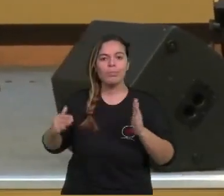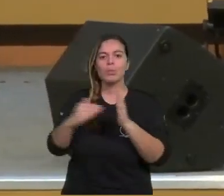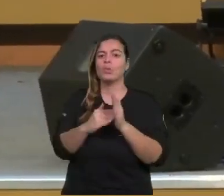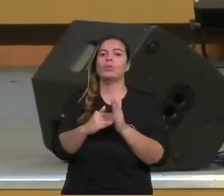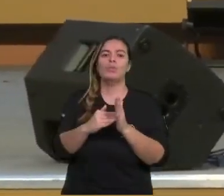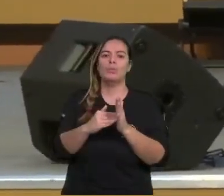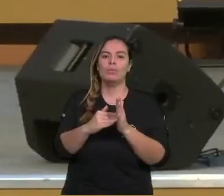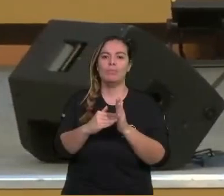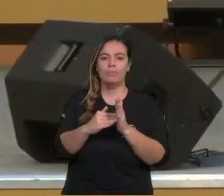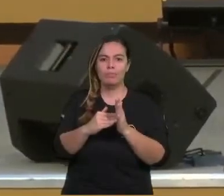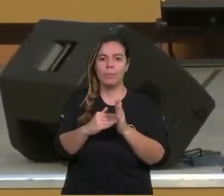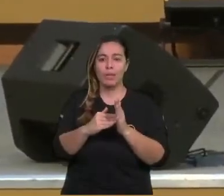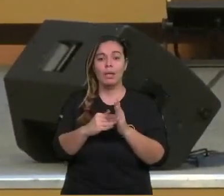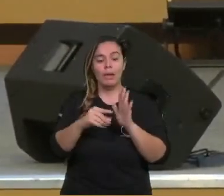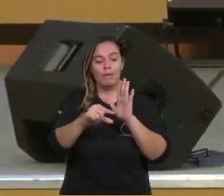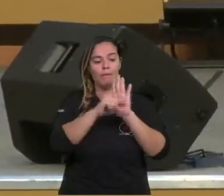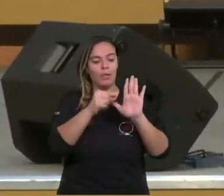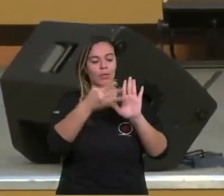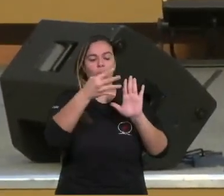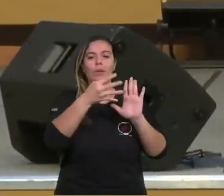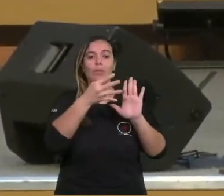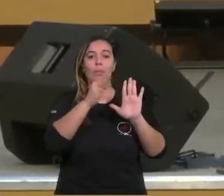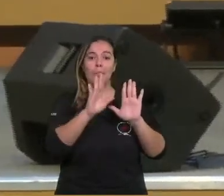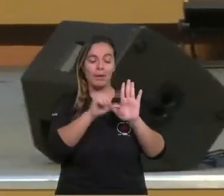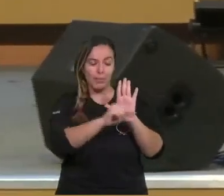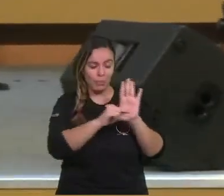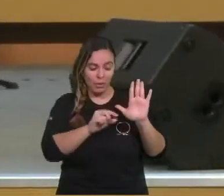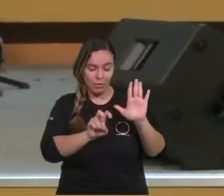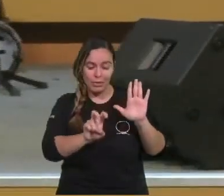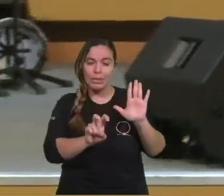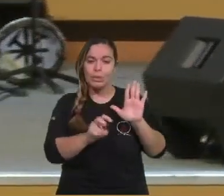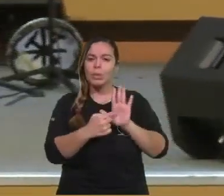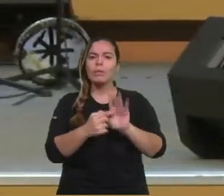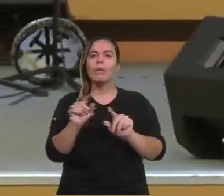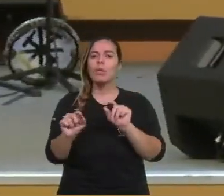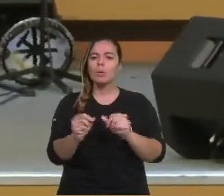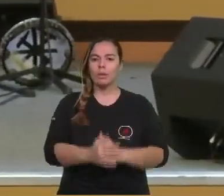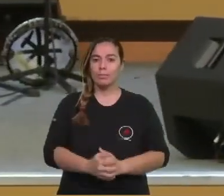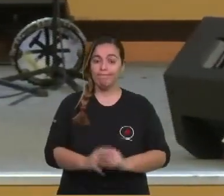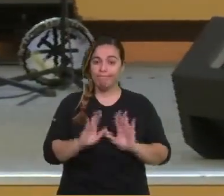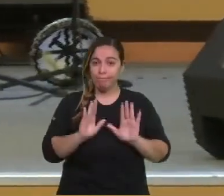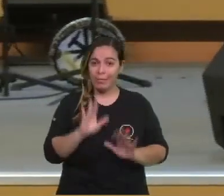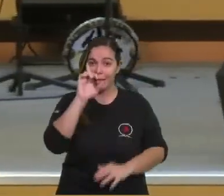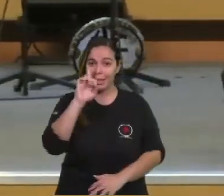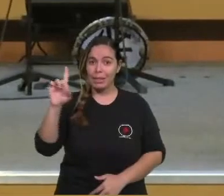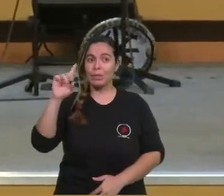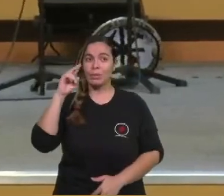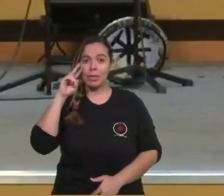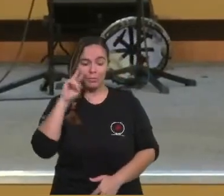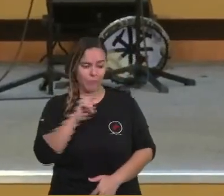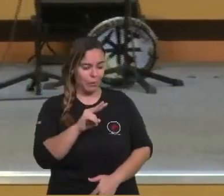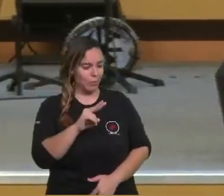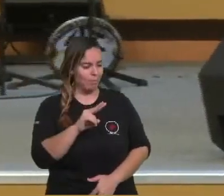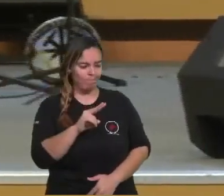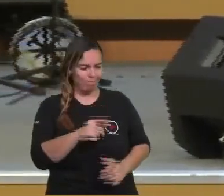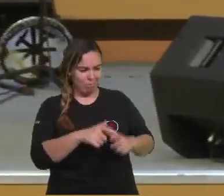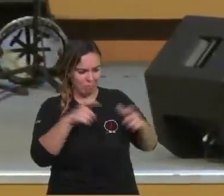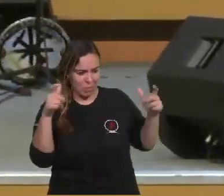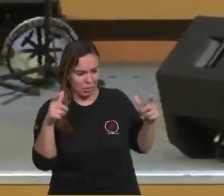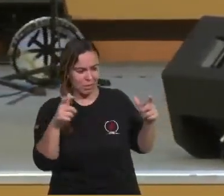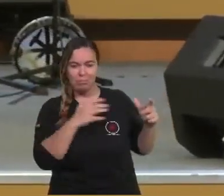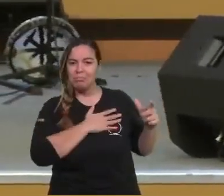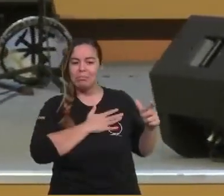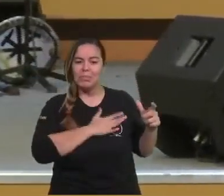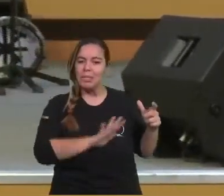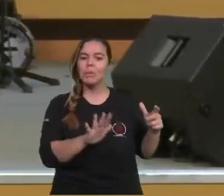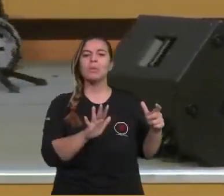todos, todos, até o verso 4. No verso 5 ele diz: mas Deus não se agradou da maior parte deles, e